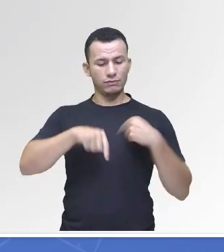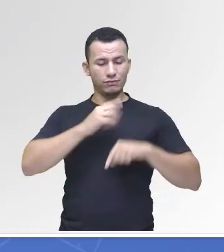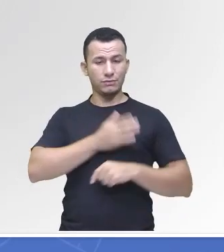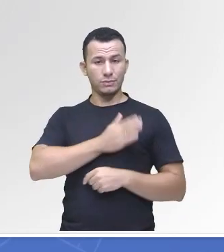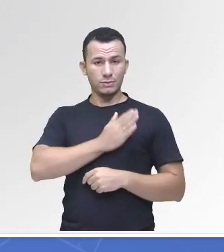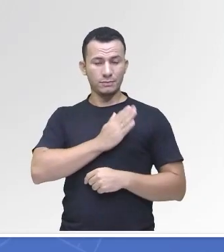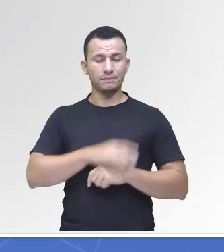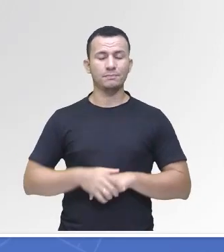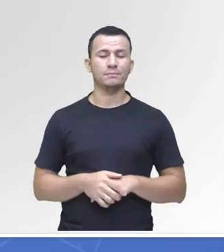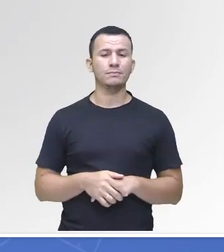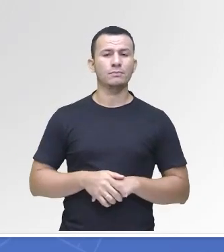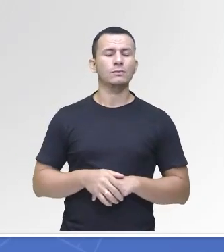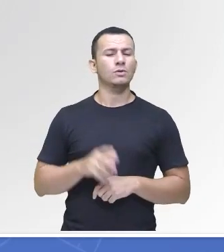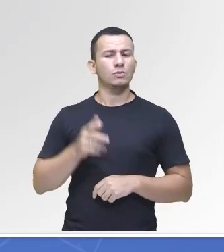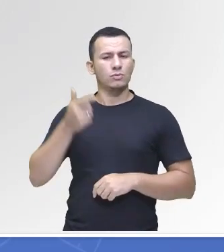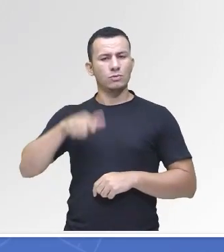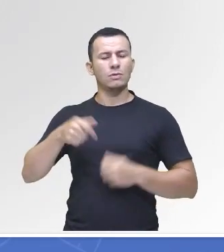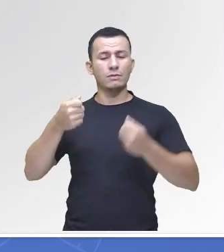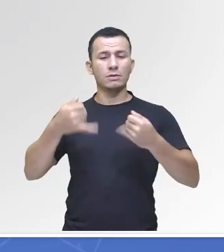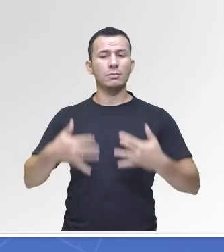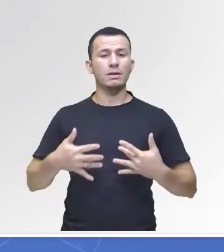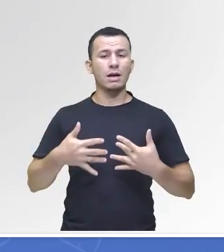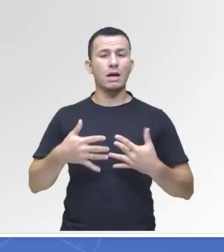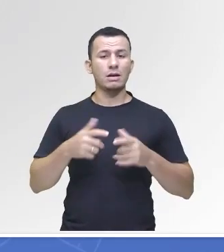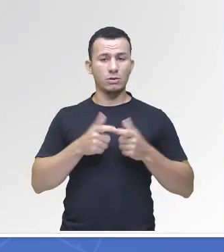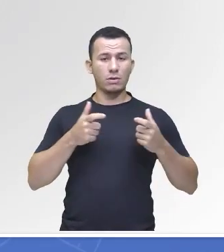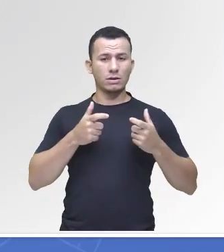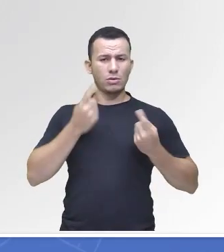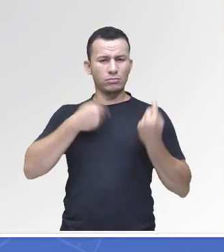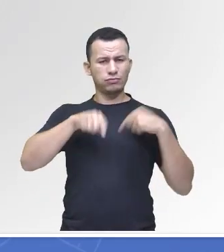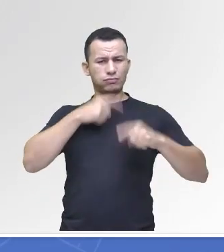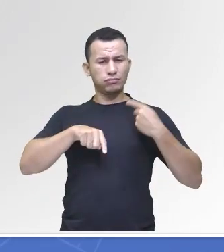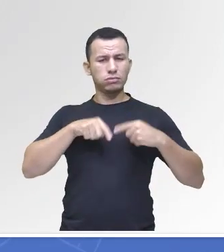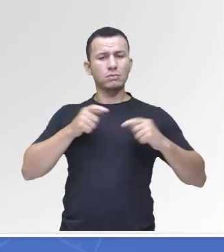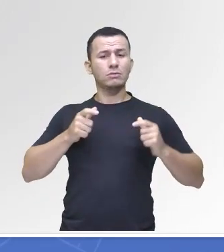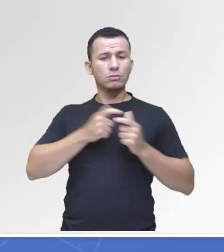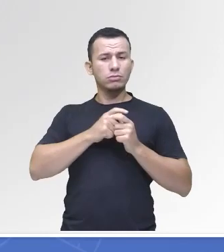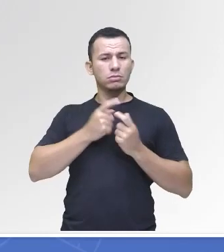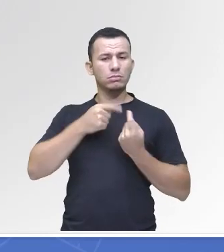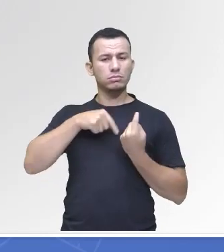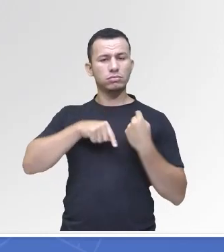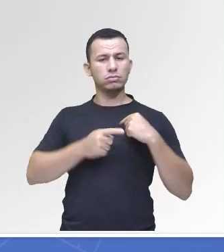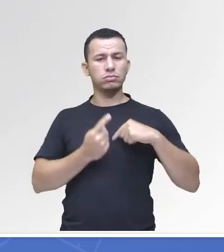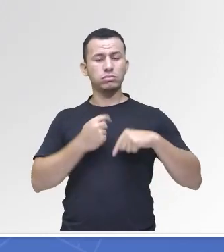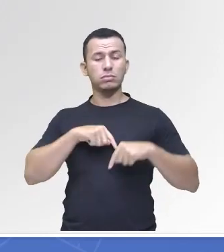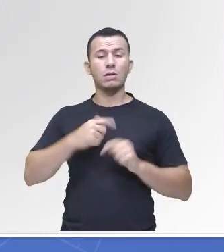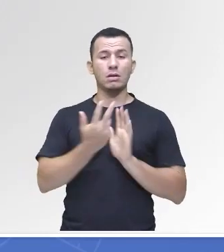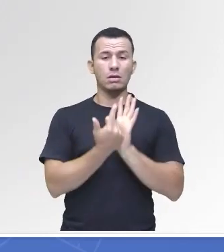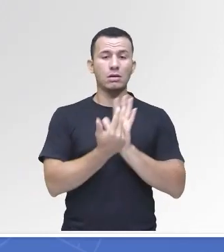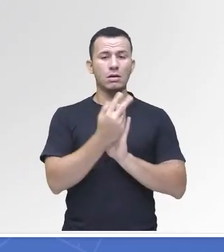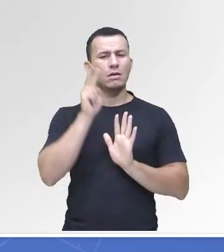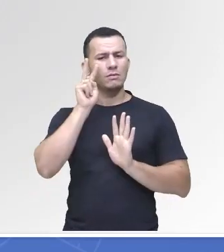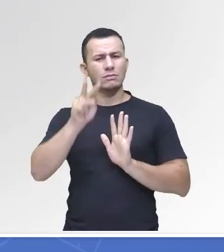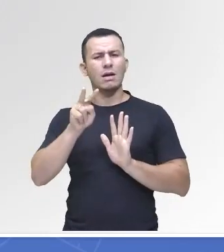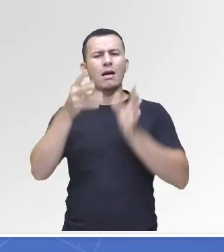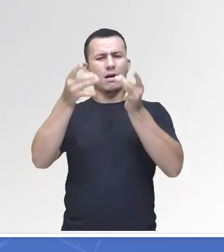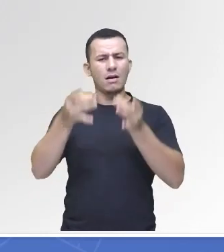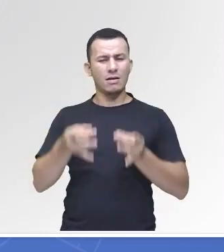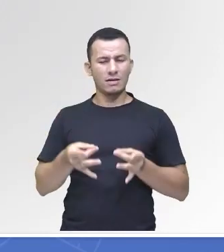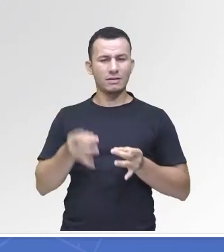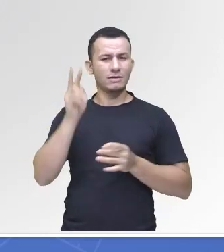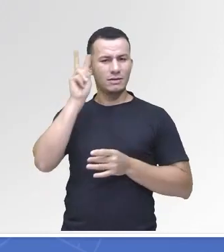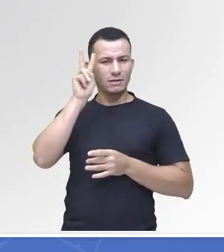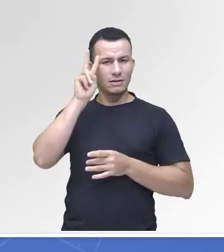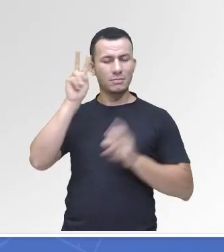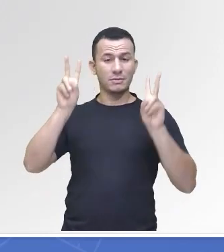questão a gente vai relembrar novamente sobre a pequena e a grande circulação. Tá? Ela traz para a gente um esqueminha bem legal para a gente conseguir relembrar esse